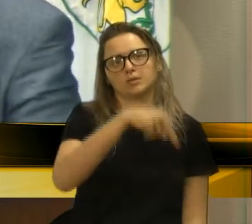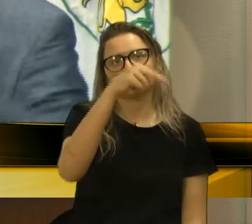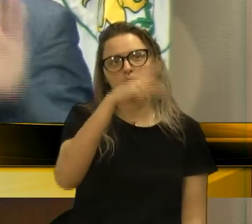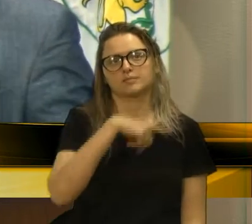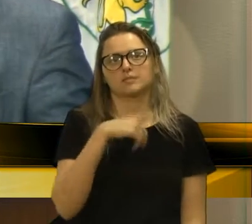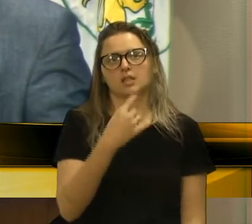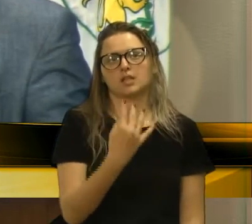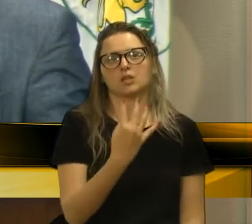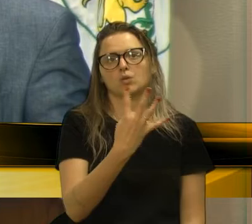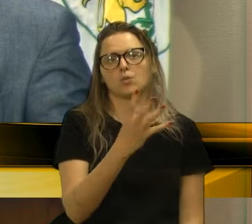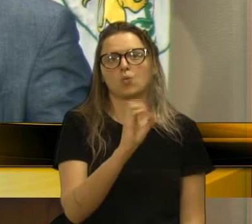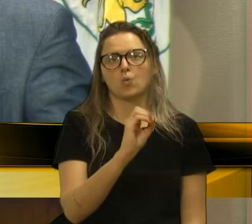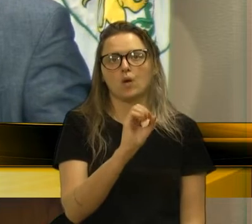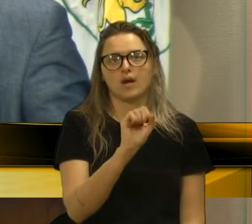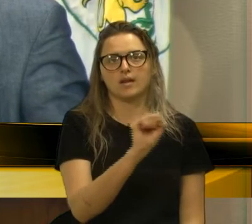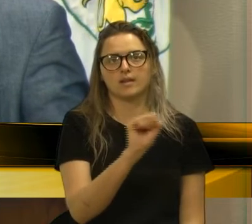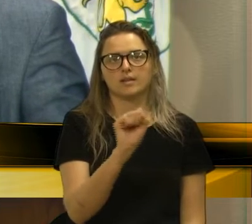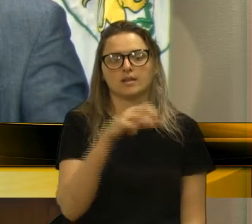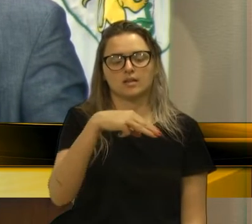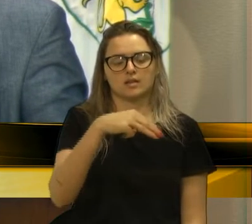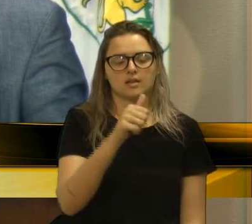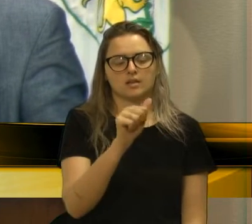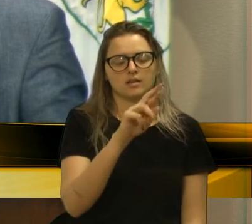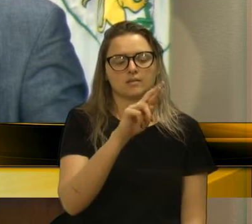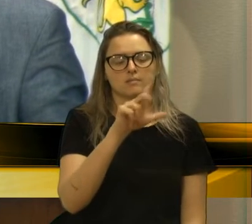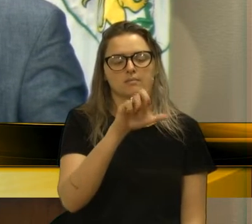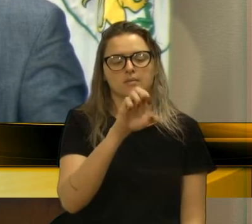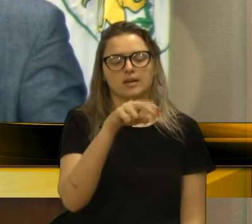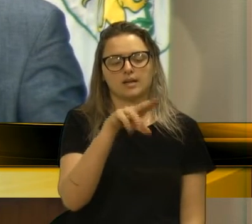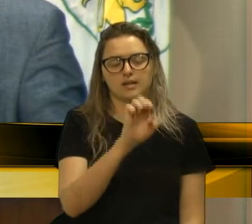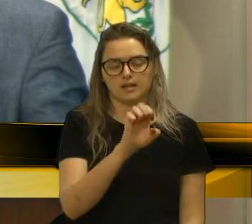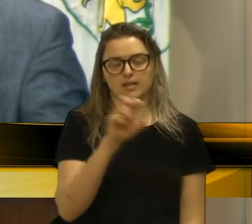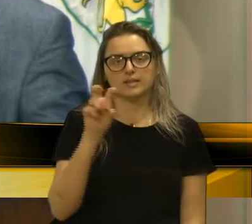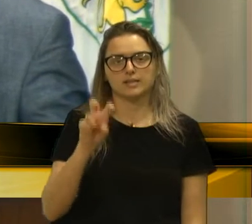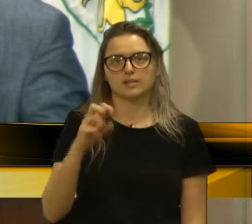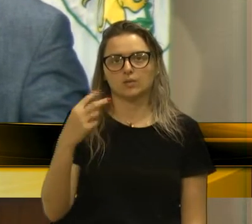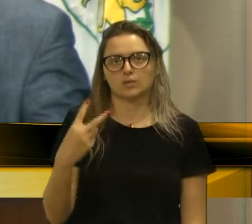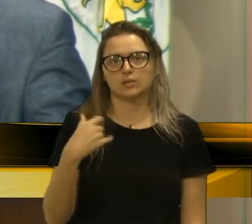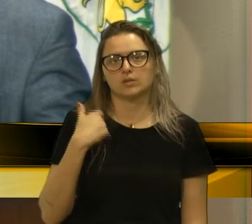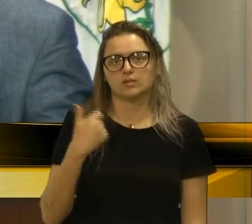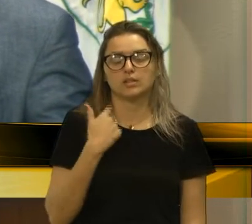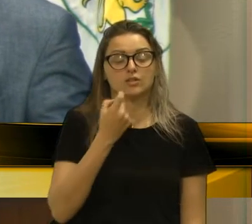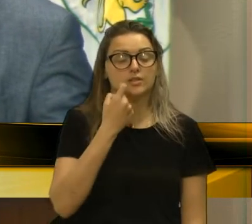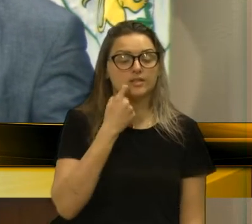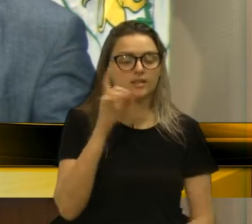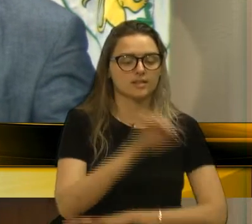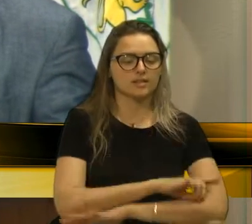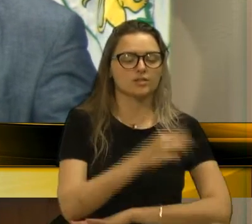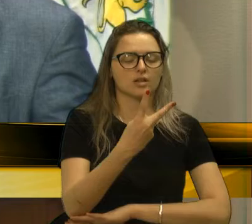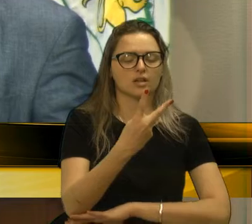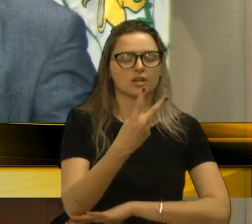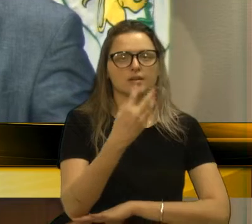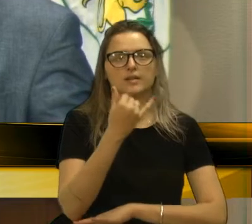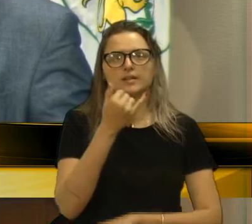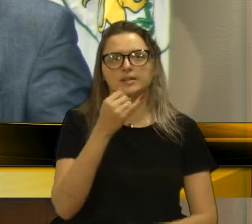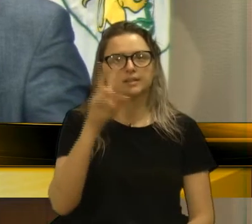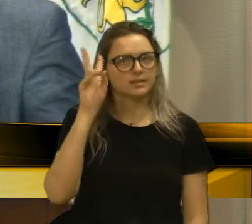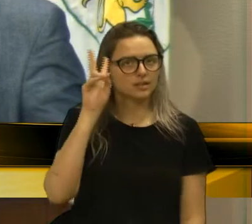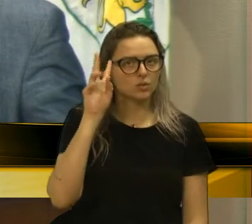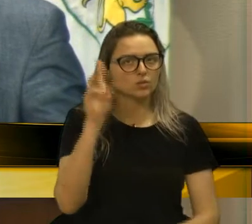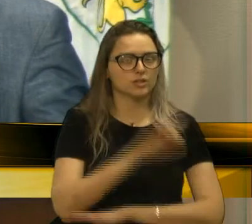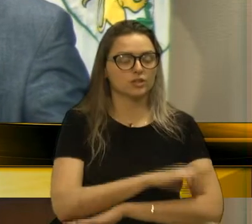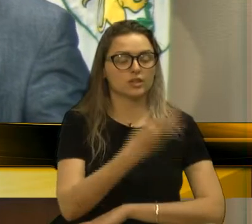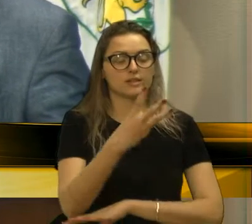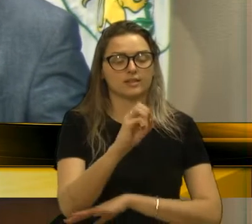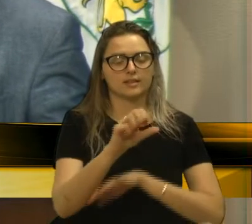40 segundos para falar de um outro caso aqui, dona Marlene das Graças Ribeiro da Silva, 52 anos, sexta-feira, dia 30, segunda-feira, dia 30, foi levada